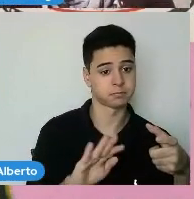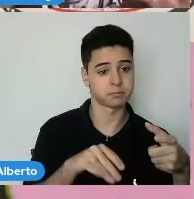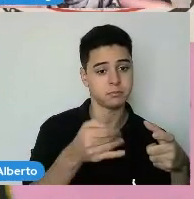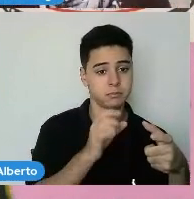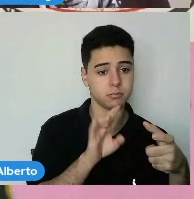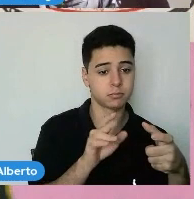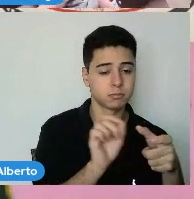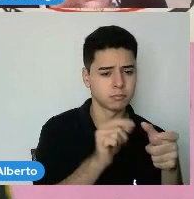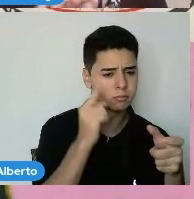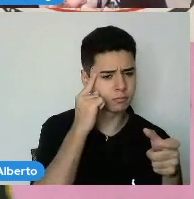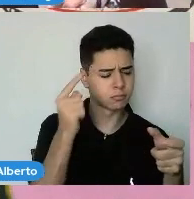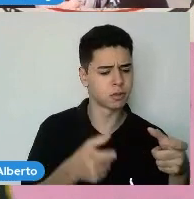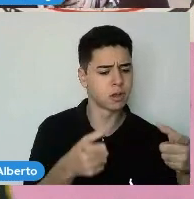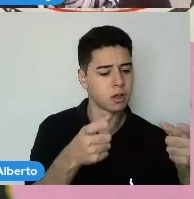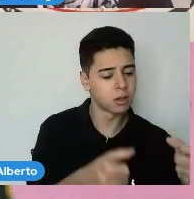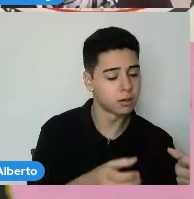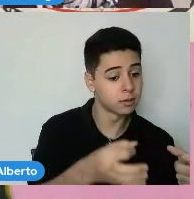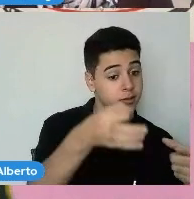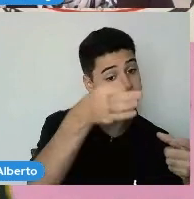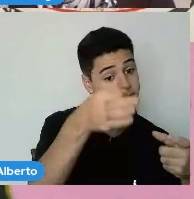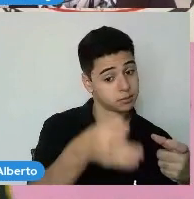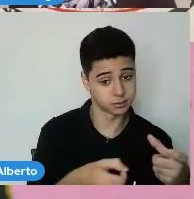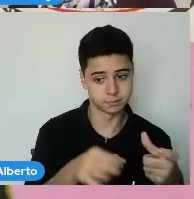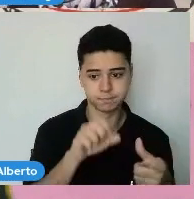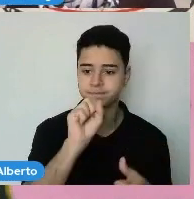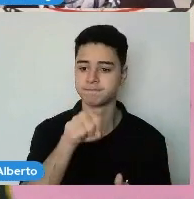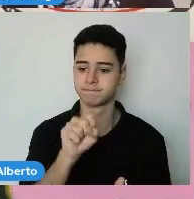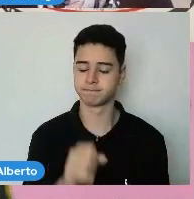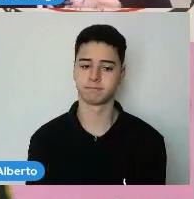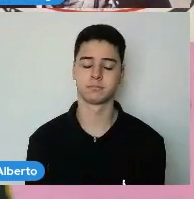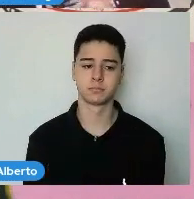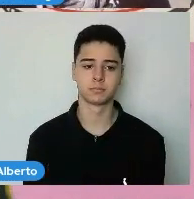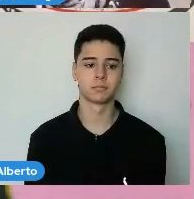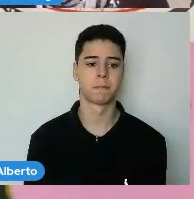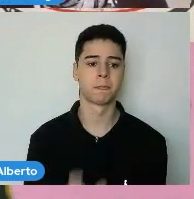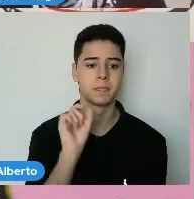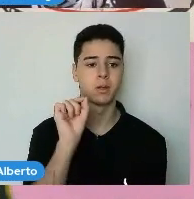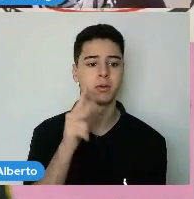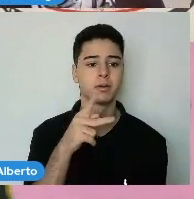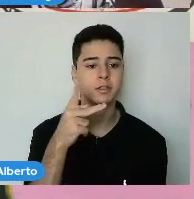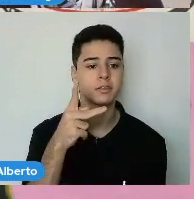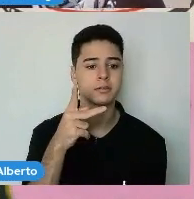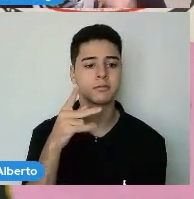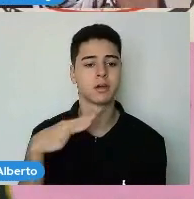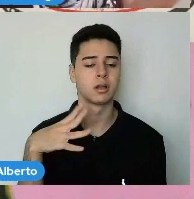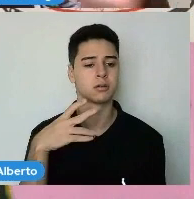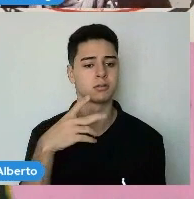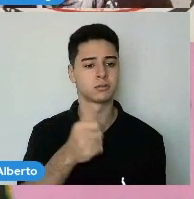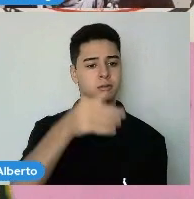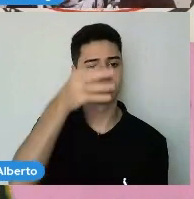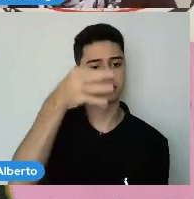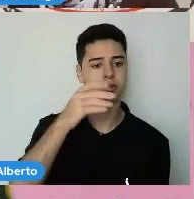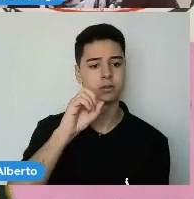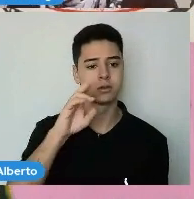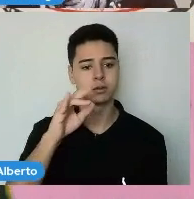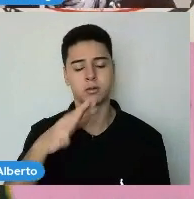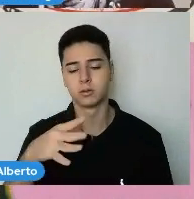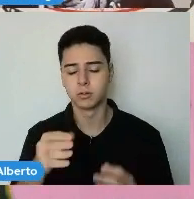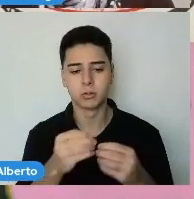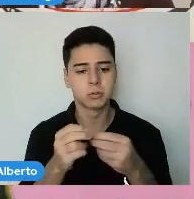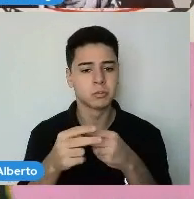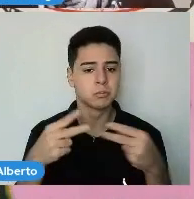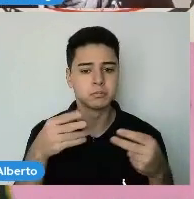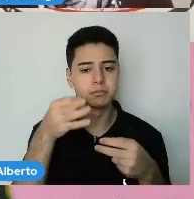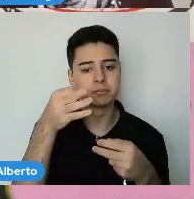fazem sentido dentro daquele determinado espaço. É o que a gente chama de site específico, tá? Ou site específico, no